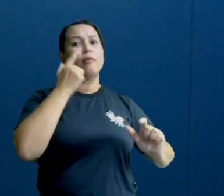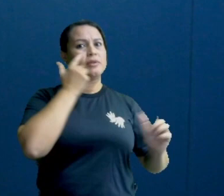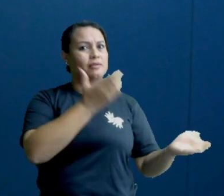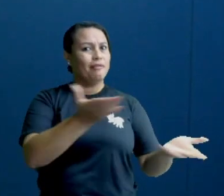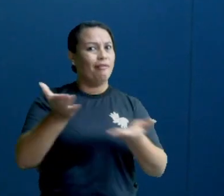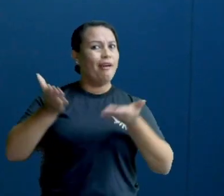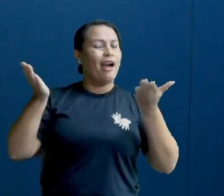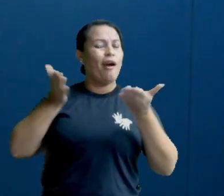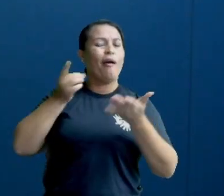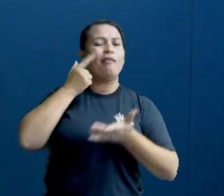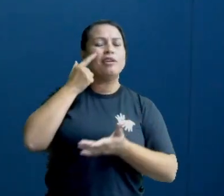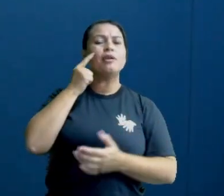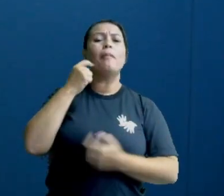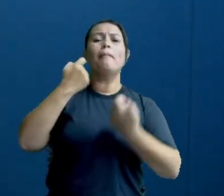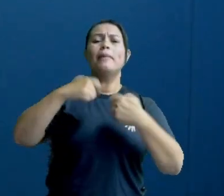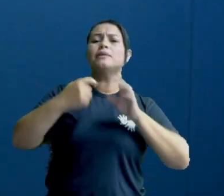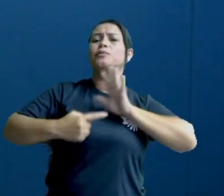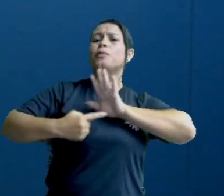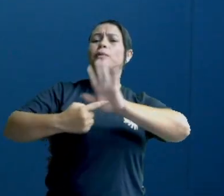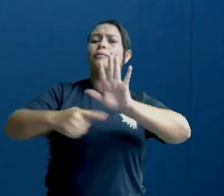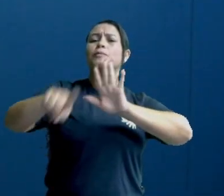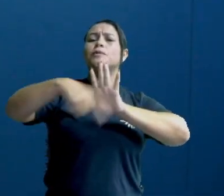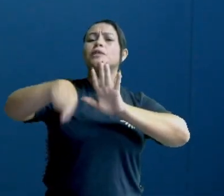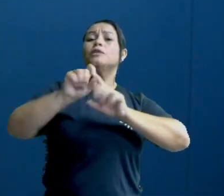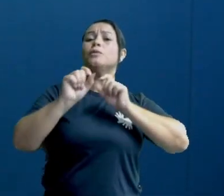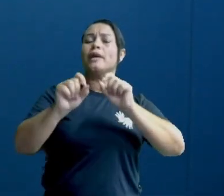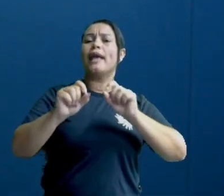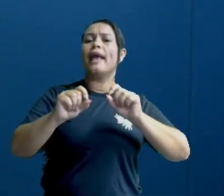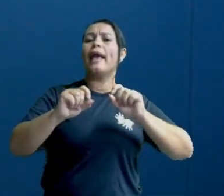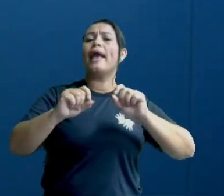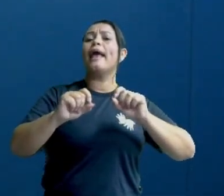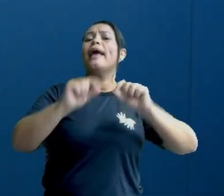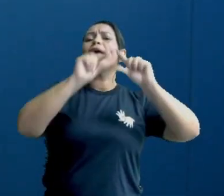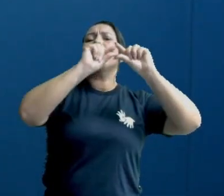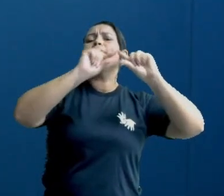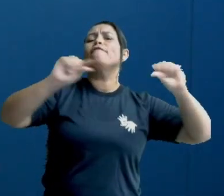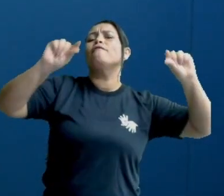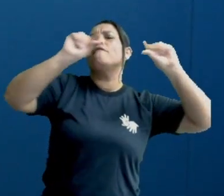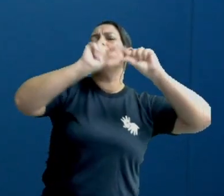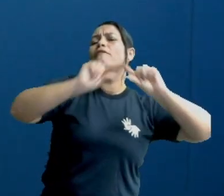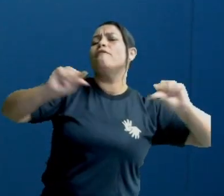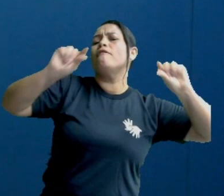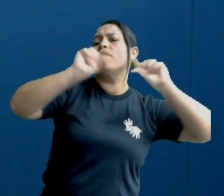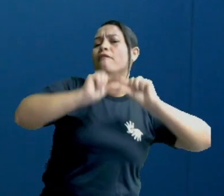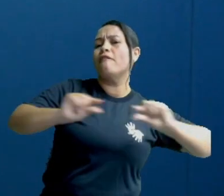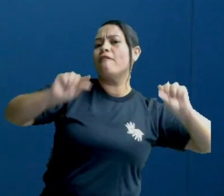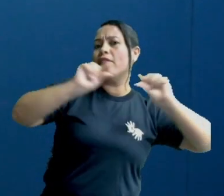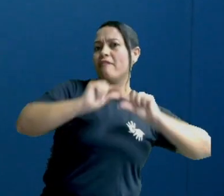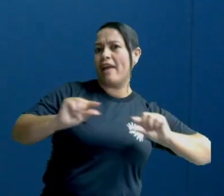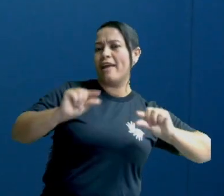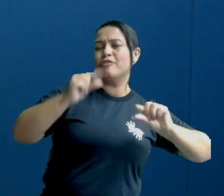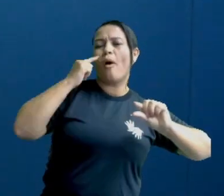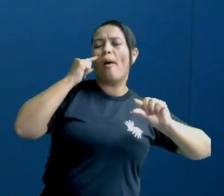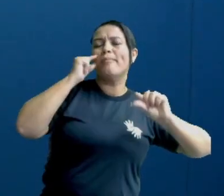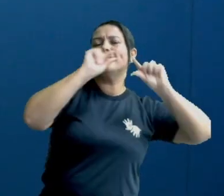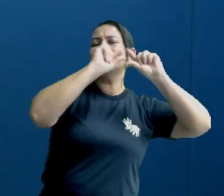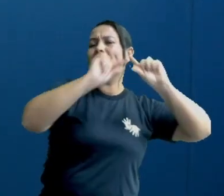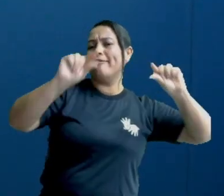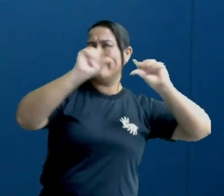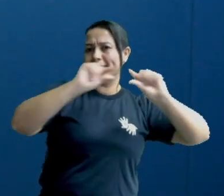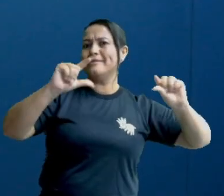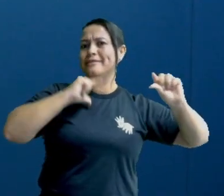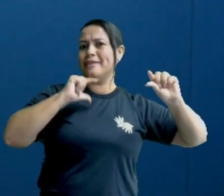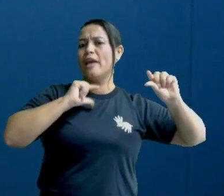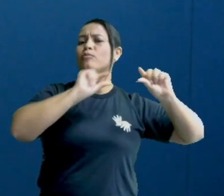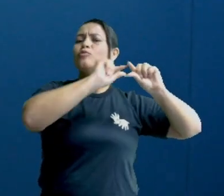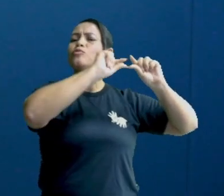agora. Ó, preciso trazer para vocês que versos são cada linha dessa aqui, ó, que nós temos as frases,